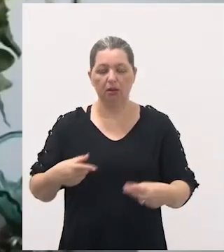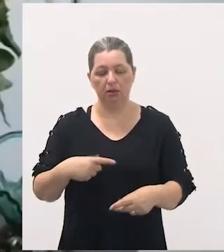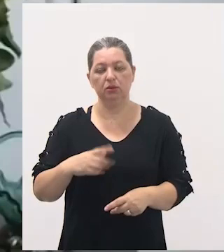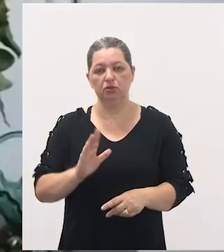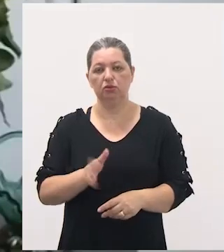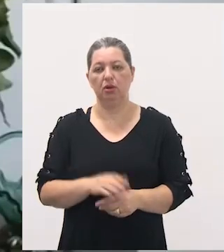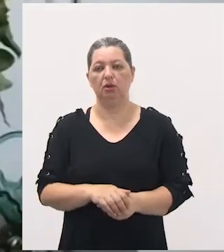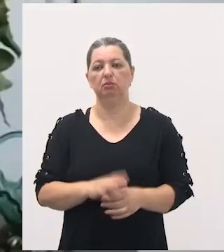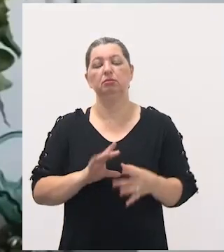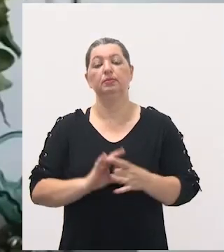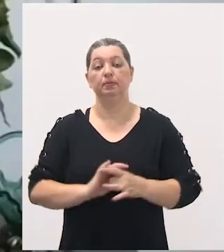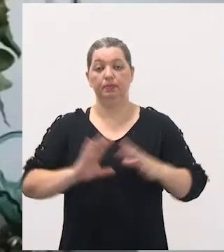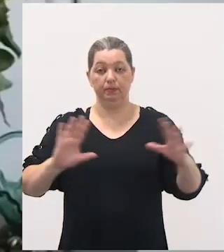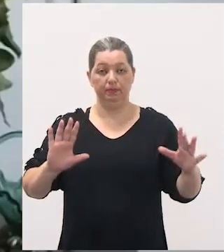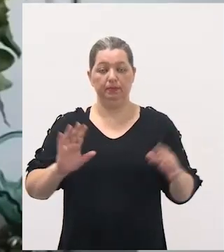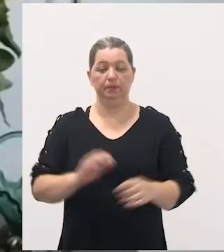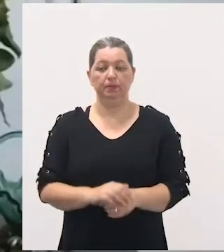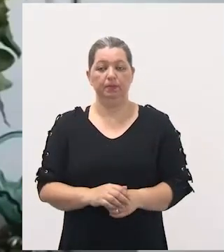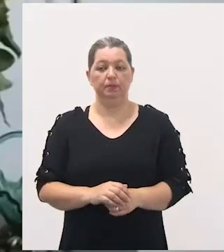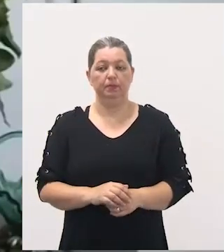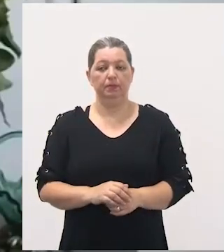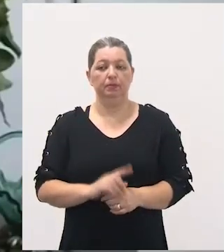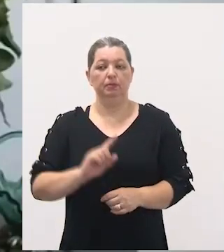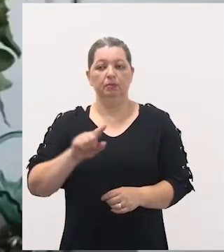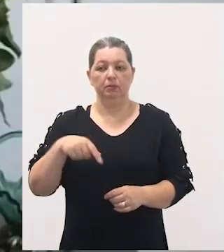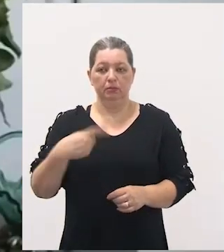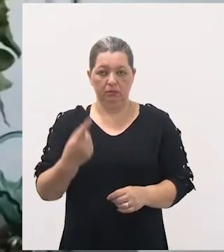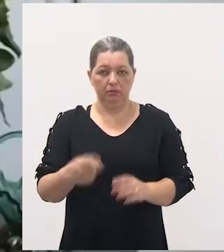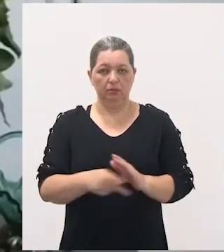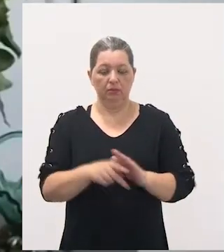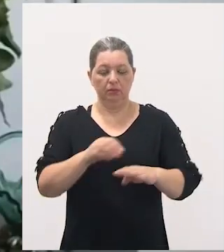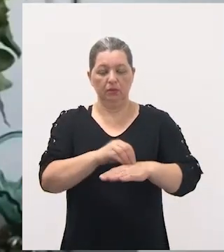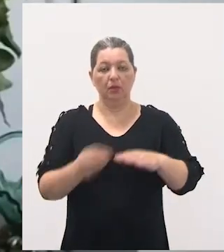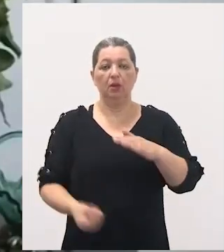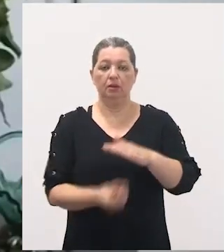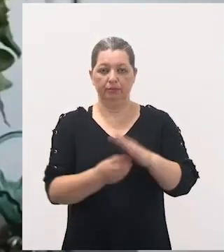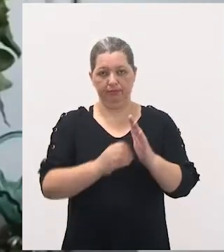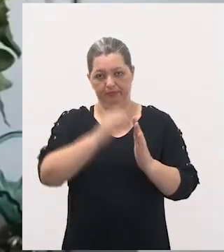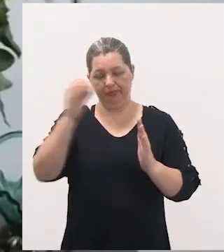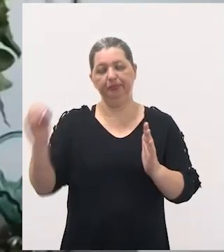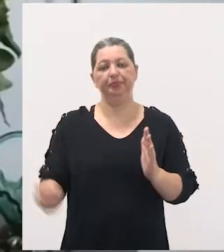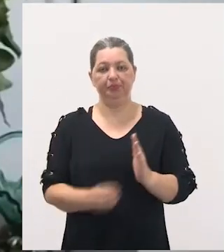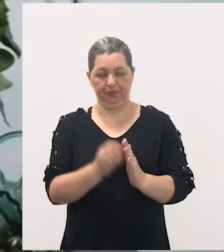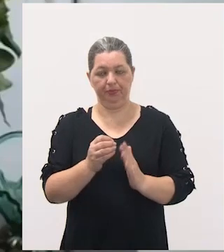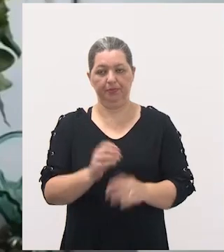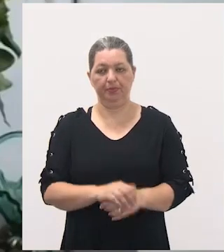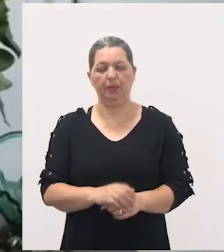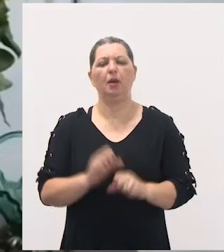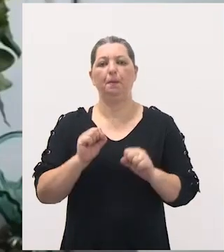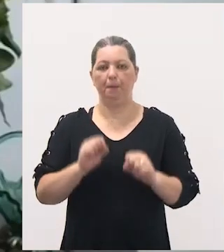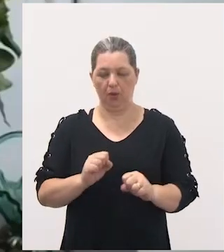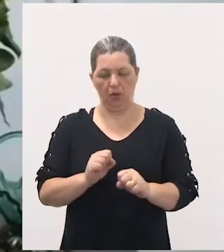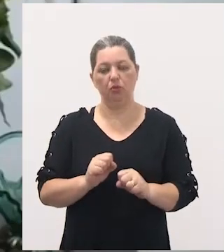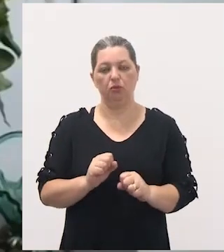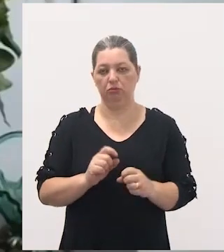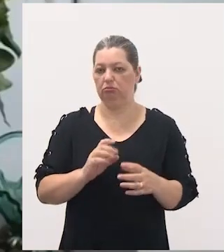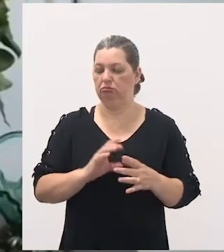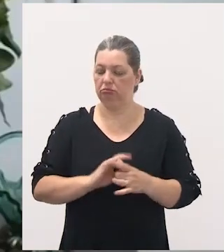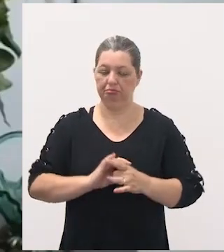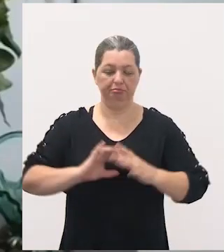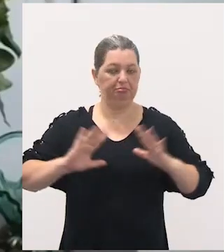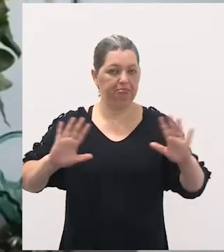ficar disponibilizado, nós vamos colocar depois lá, fica no repositório do Centro de Mídias, aí vocês podem ficar sossegados que